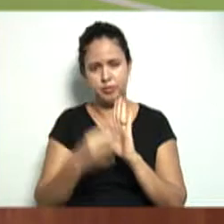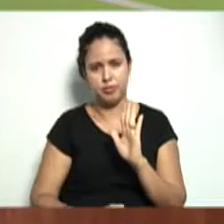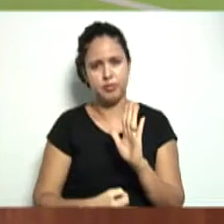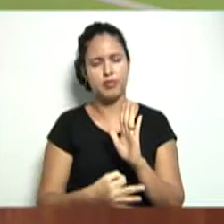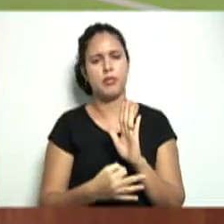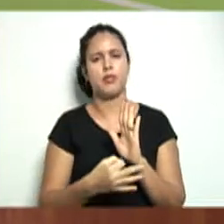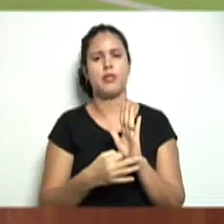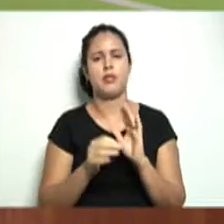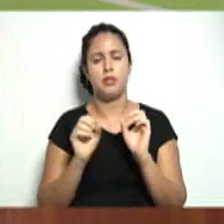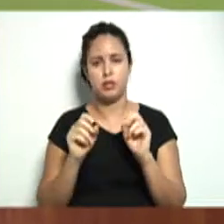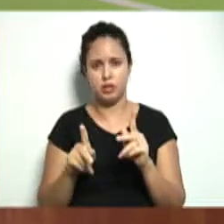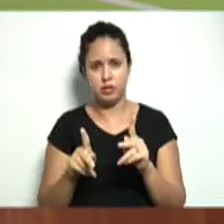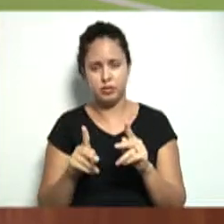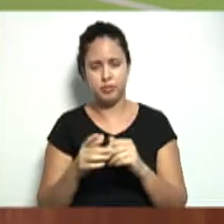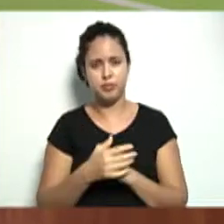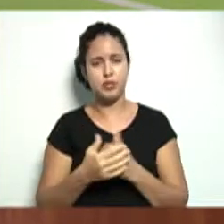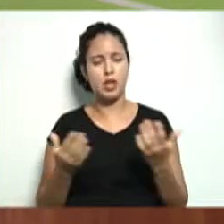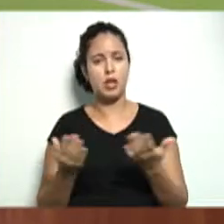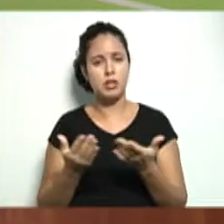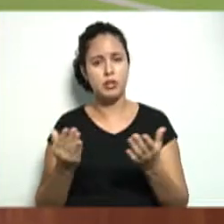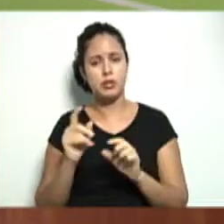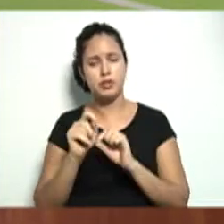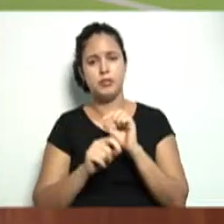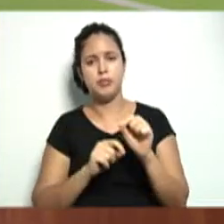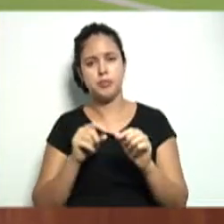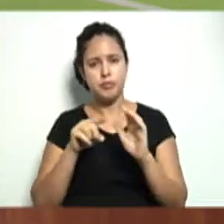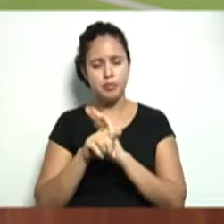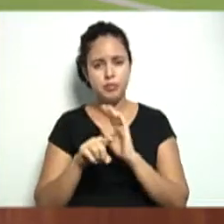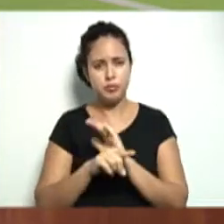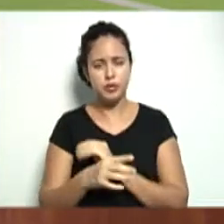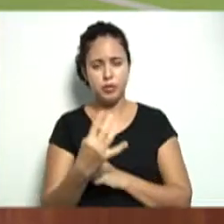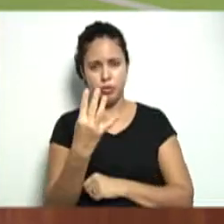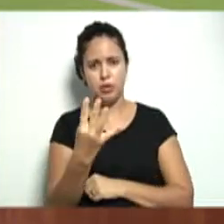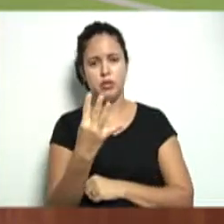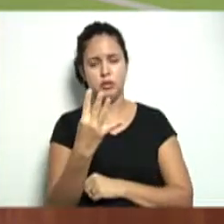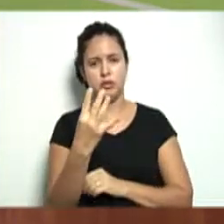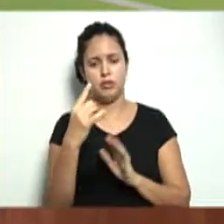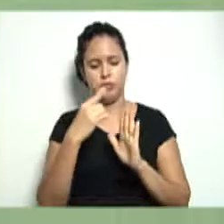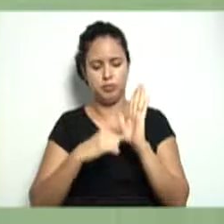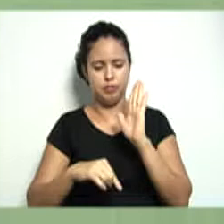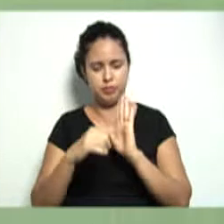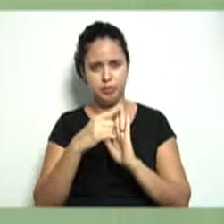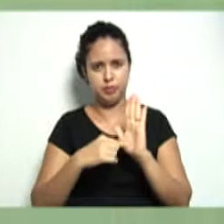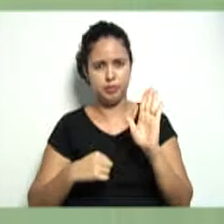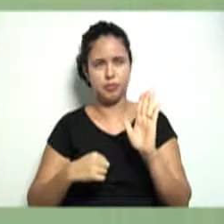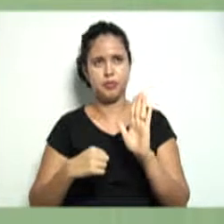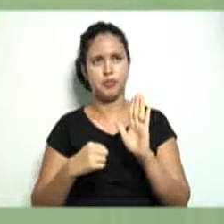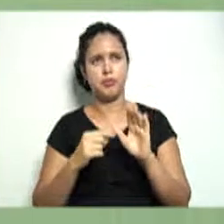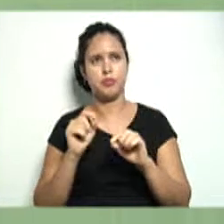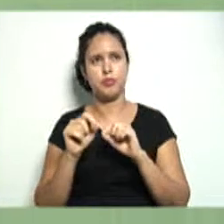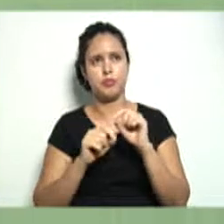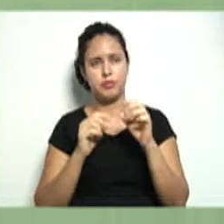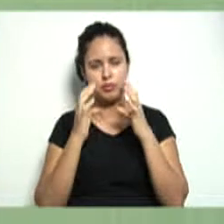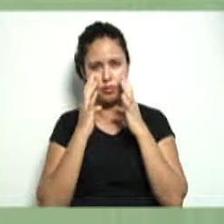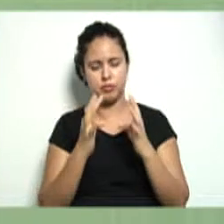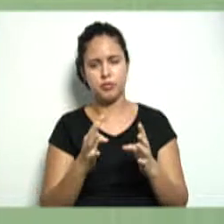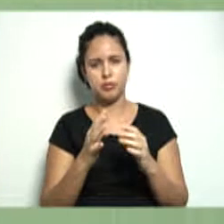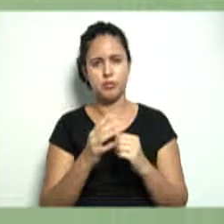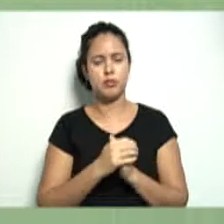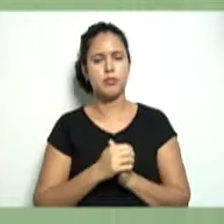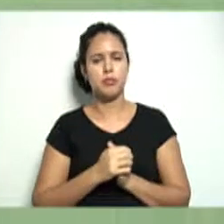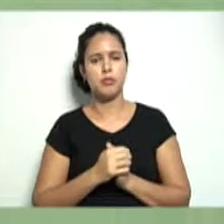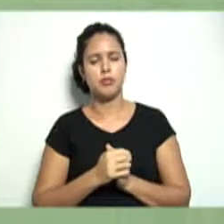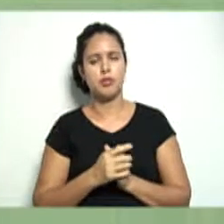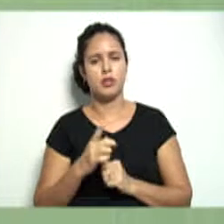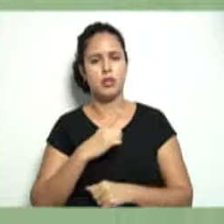resposta corretamente. Vamos para a questão 4, também é de marcar X. Vamos ficar atentos. Tem gente